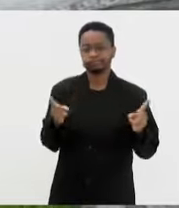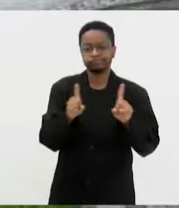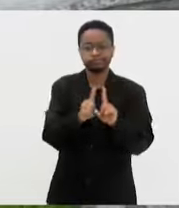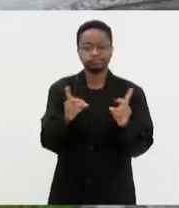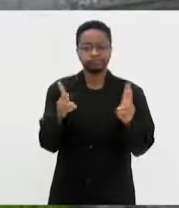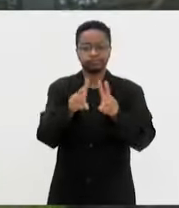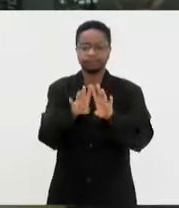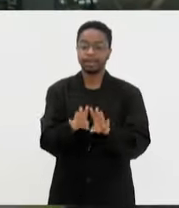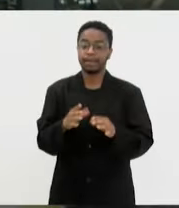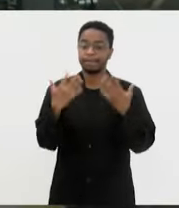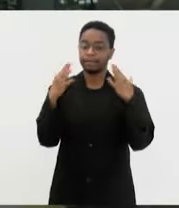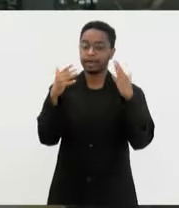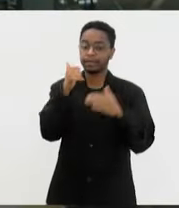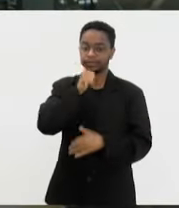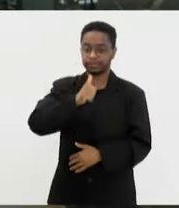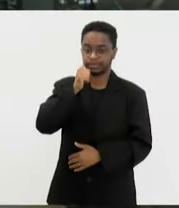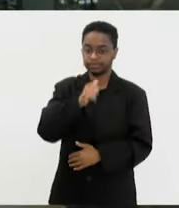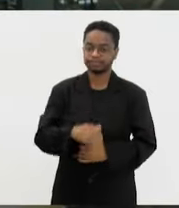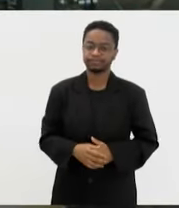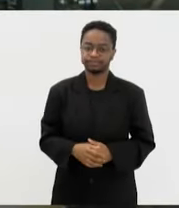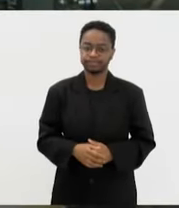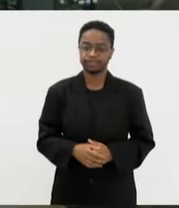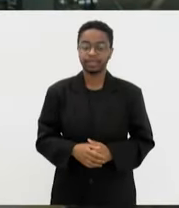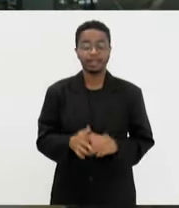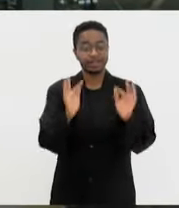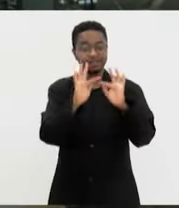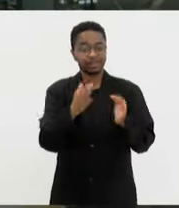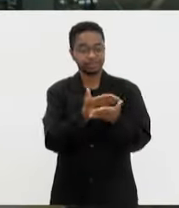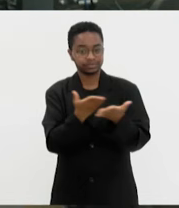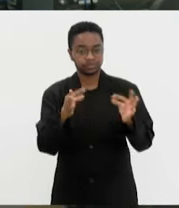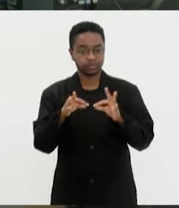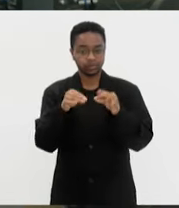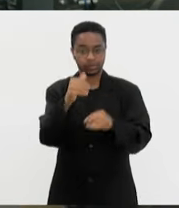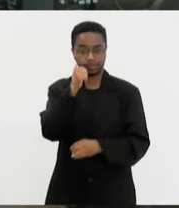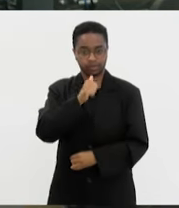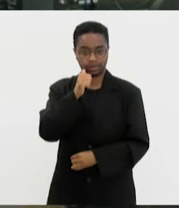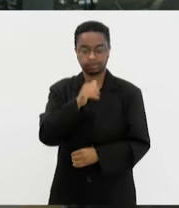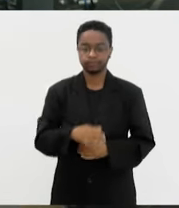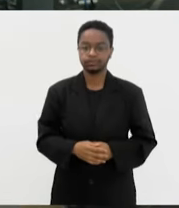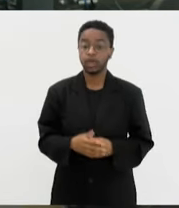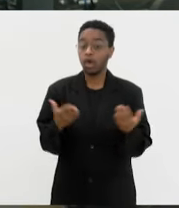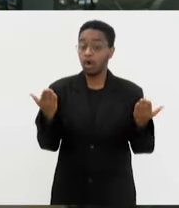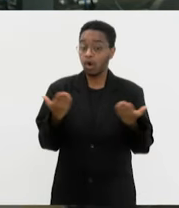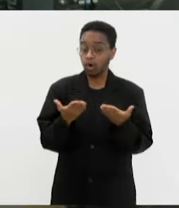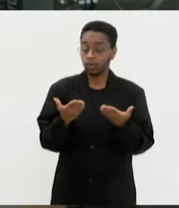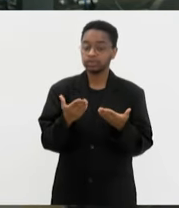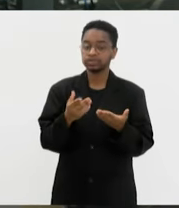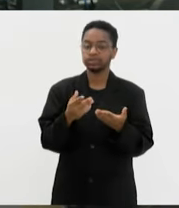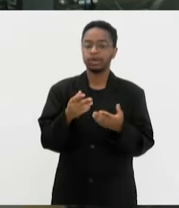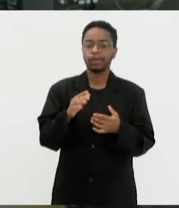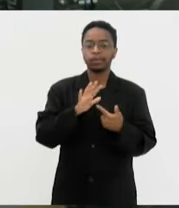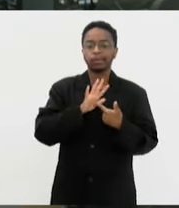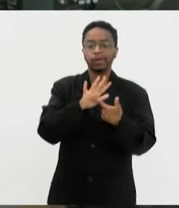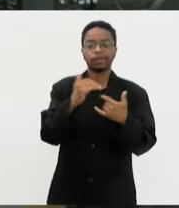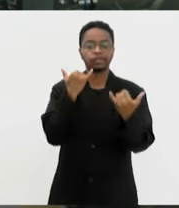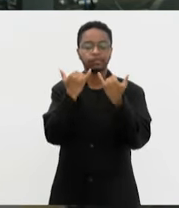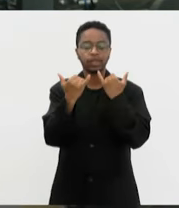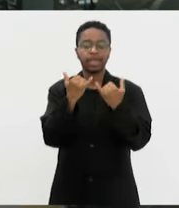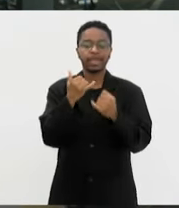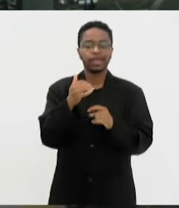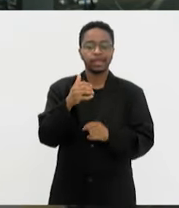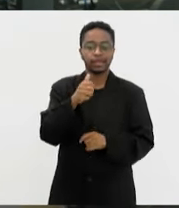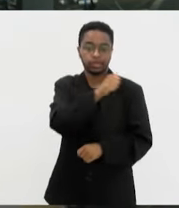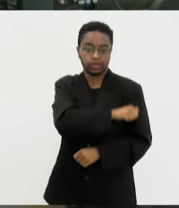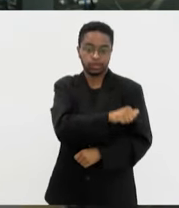mulheres. Felicidades a todas as mulheres. No giro de hoje, o Rio concorre a Prêmio Internacional sobre Natureza